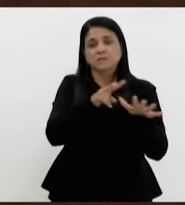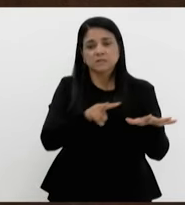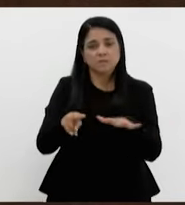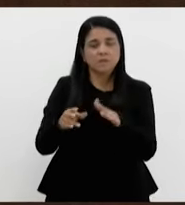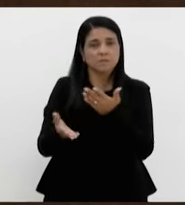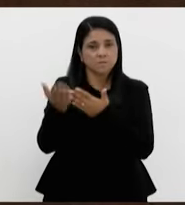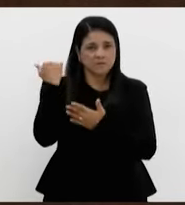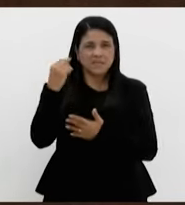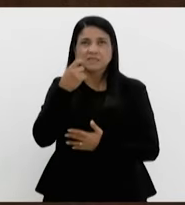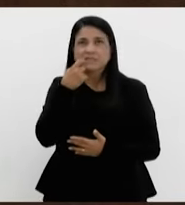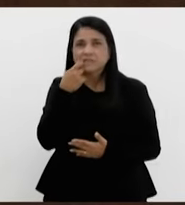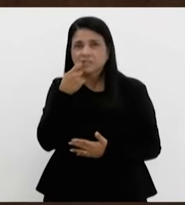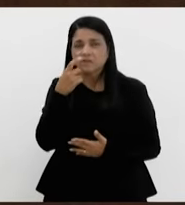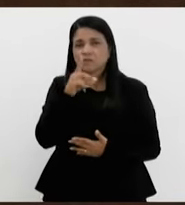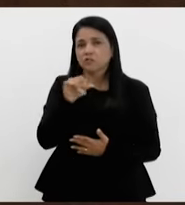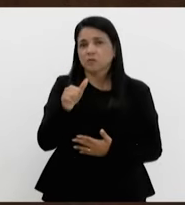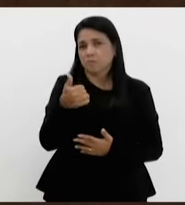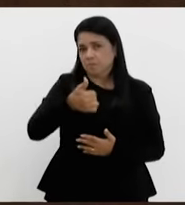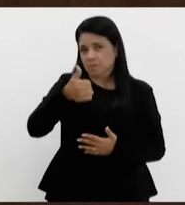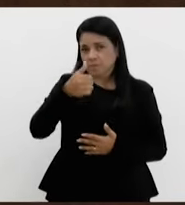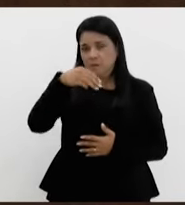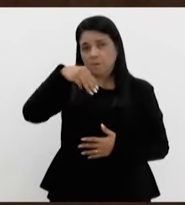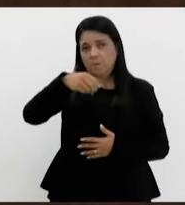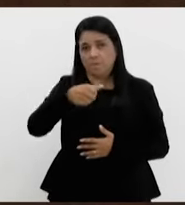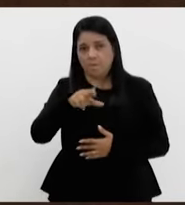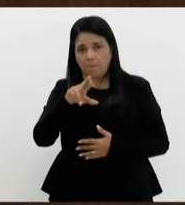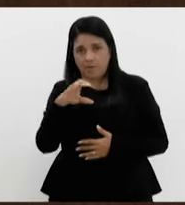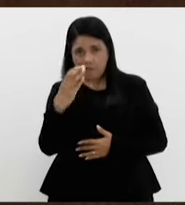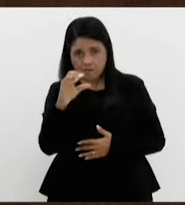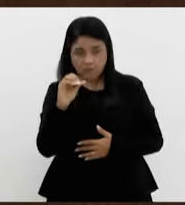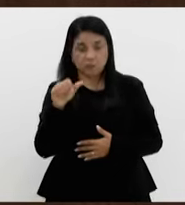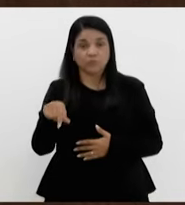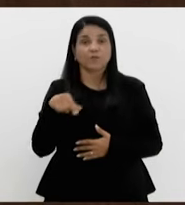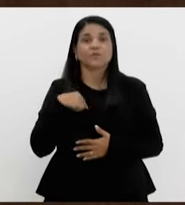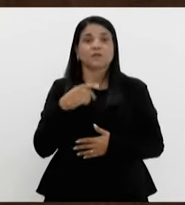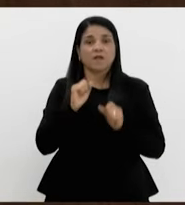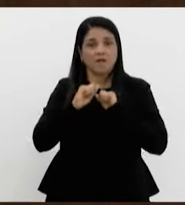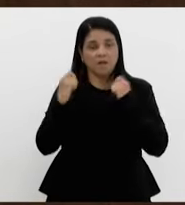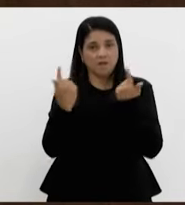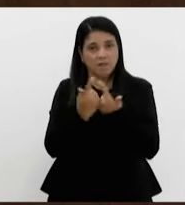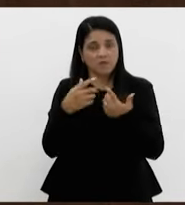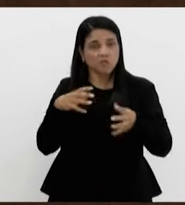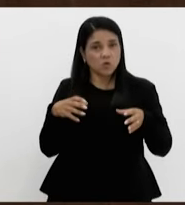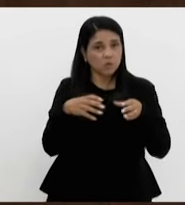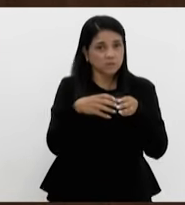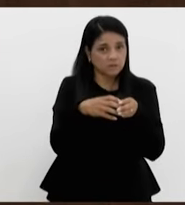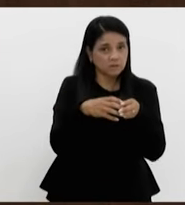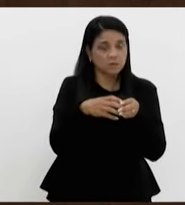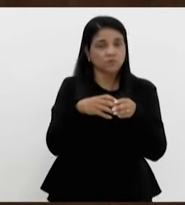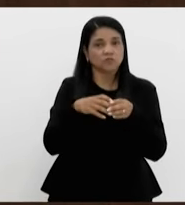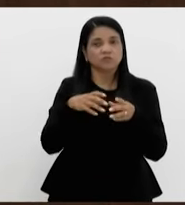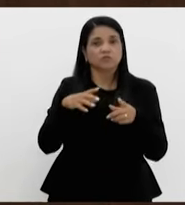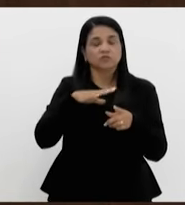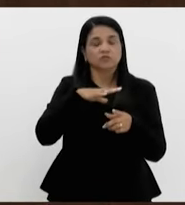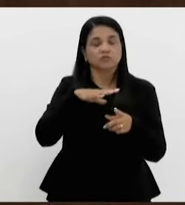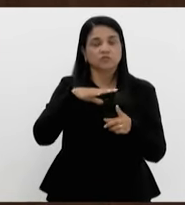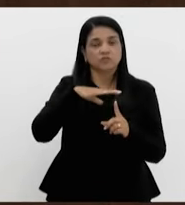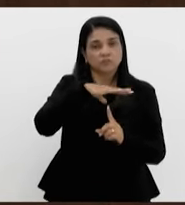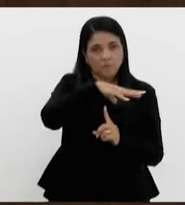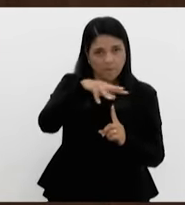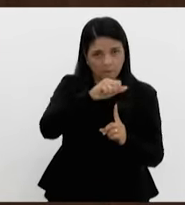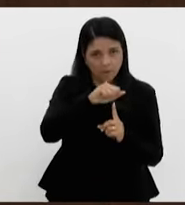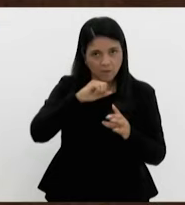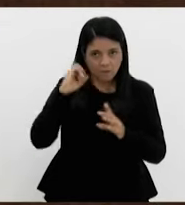na sexta-feira, dia 1º, a Alerj, através da Comissão de Meio Ambiente, fica aqui o nosso agradecimento à